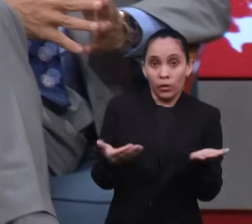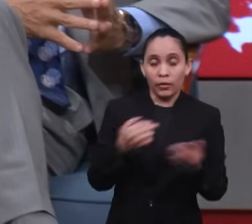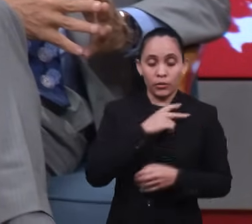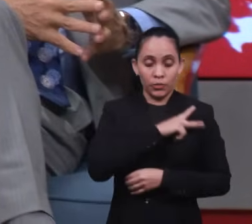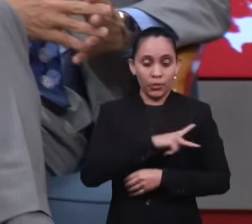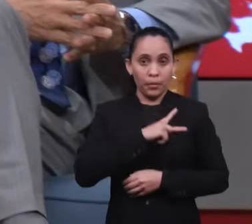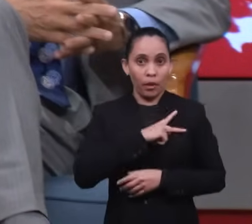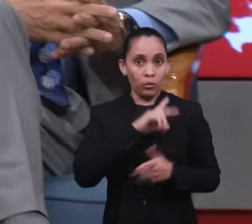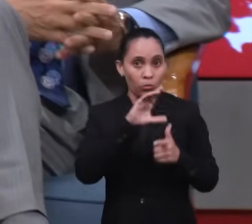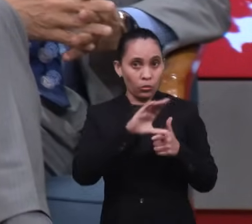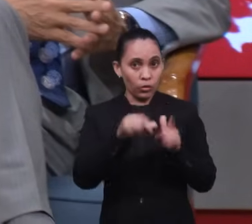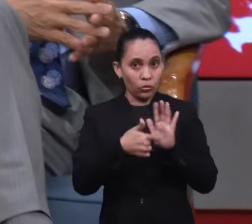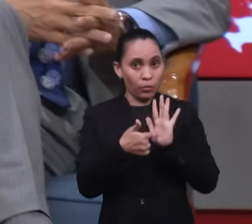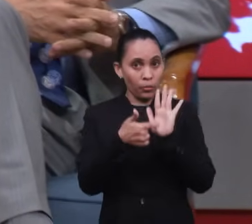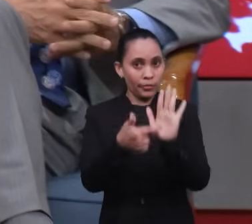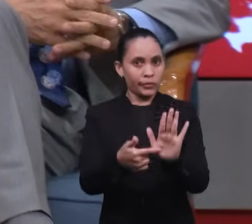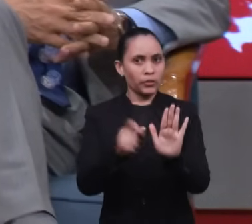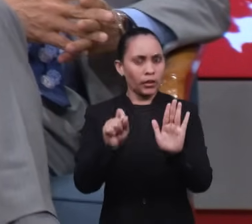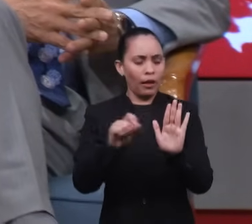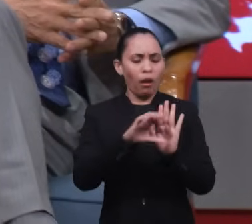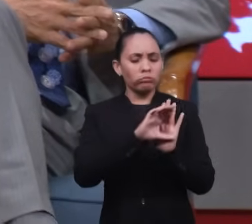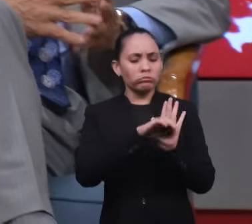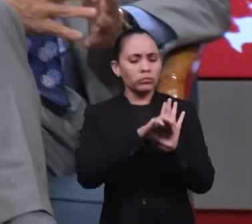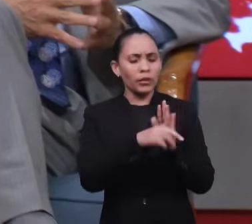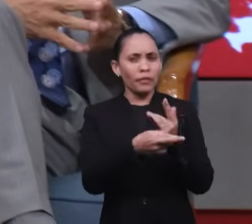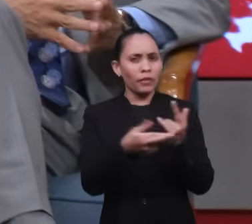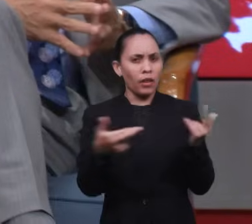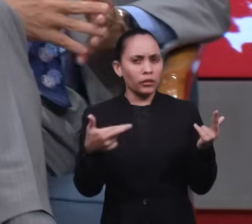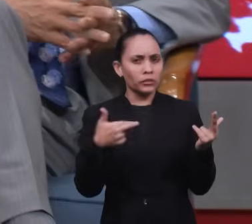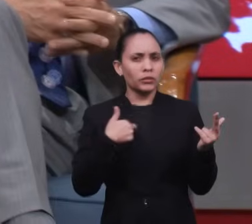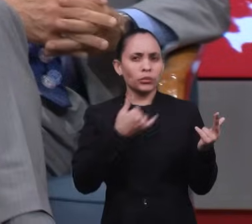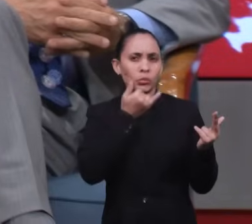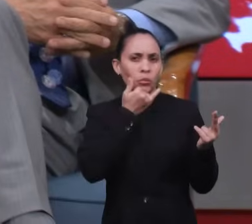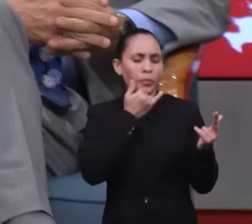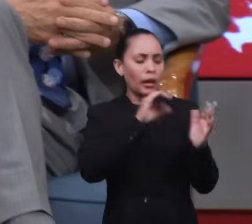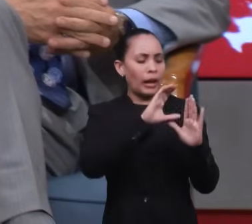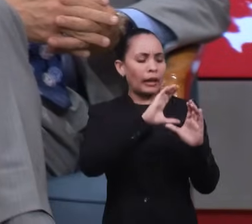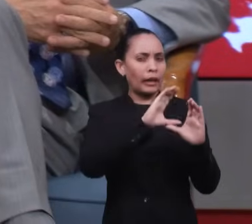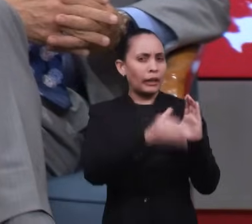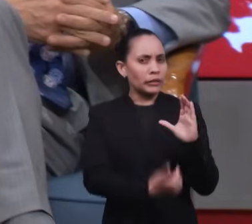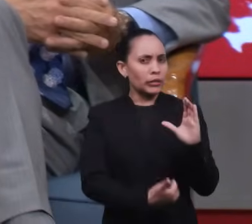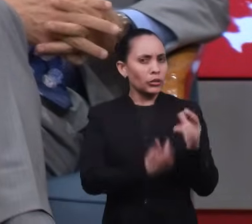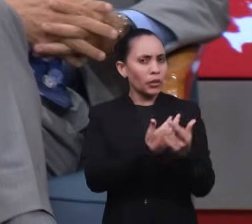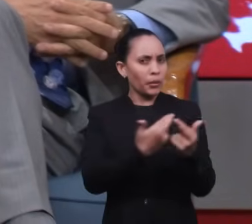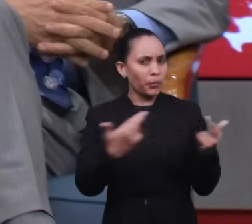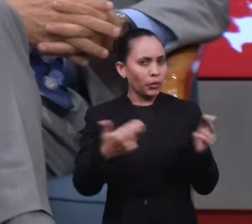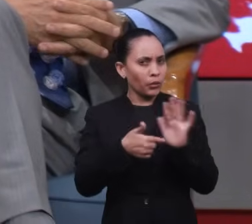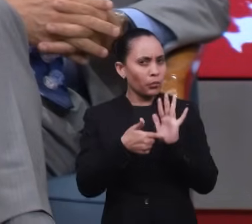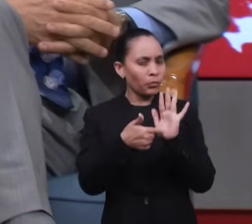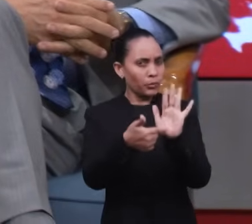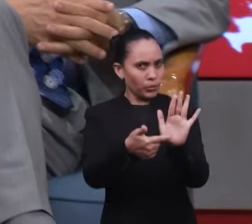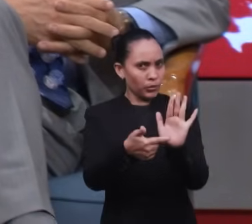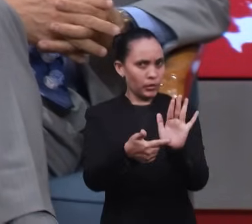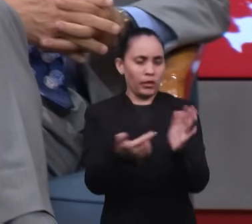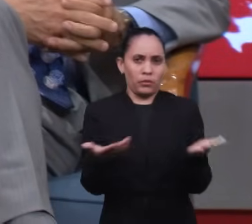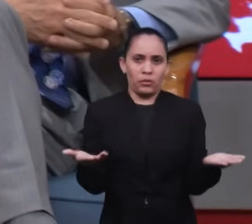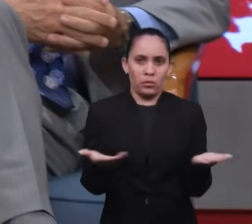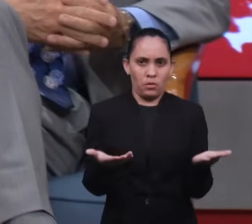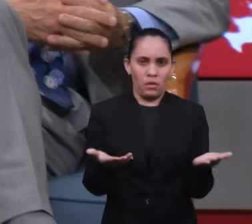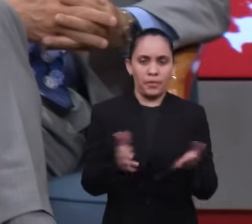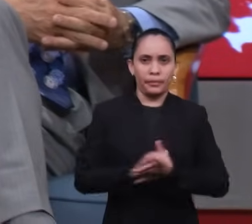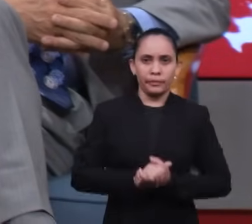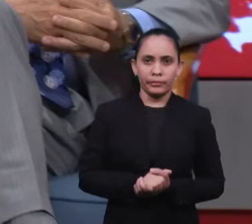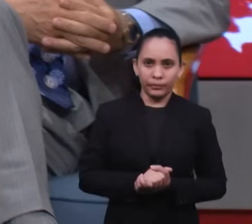Nessa carta de Paulo aos Coríntios, há alguns aspectos importantes que precisam